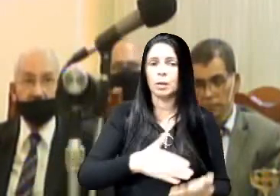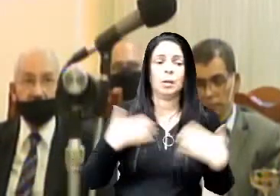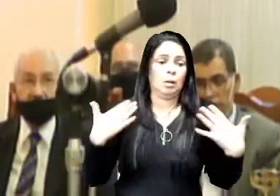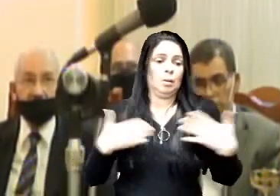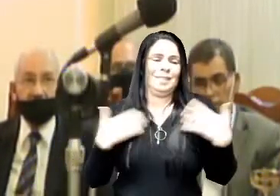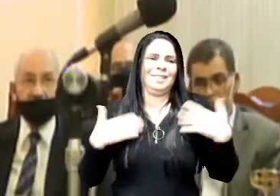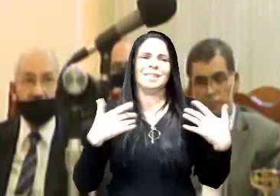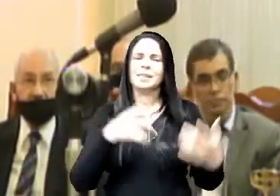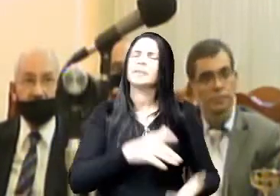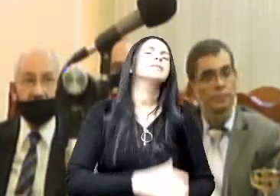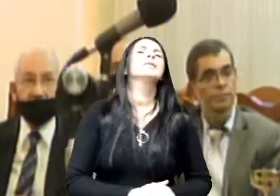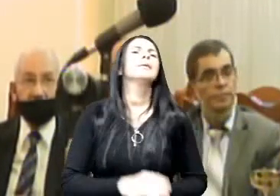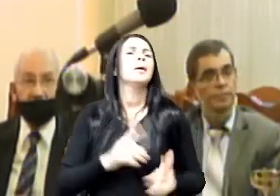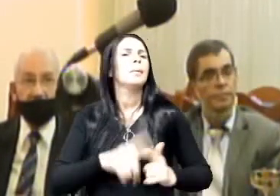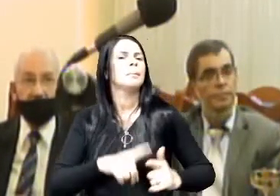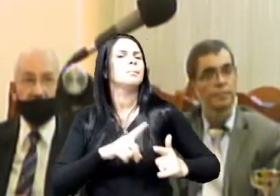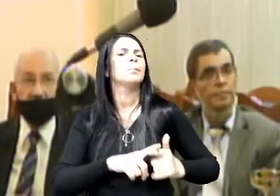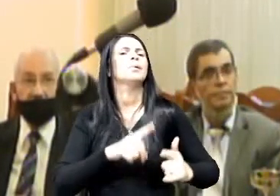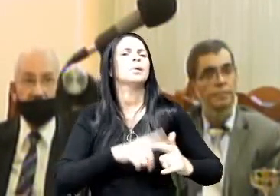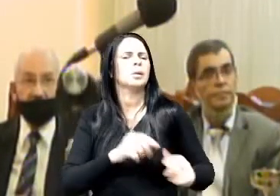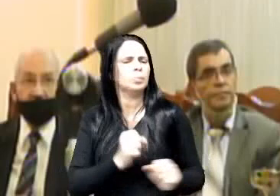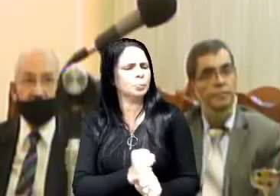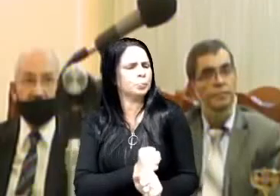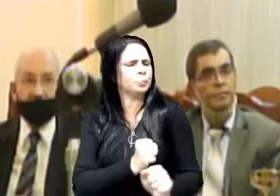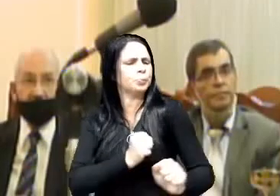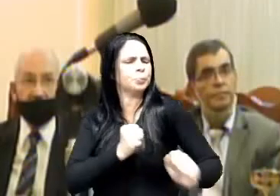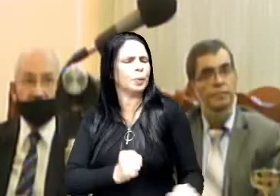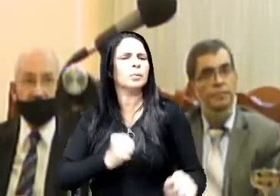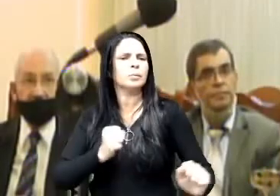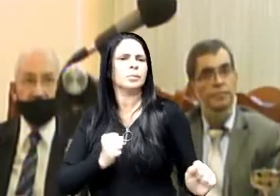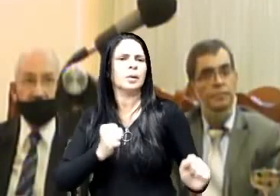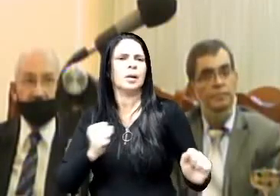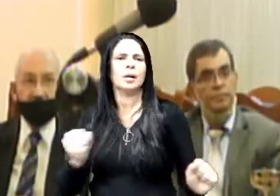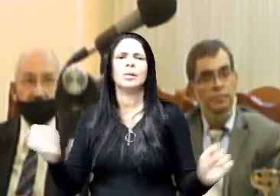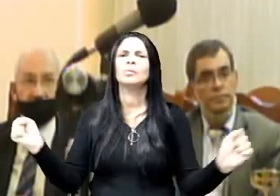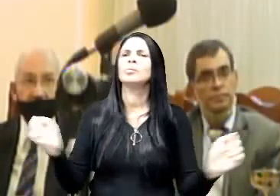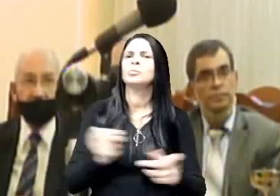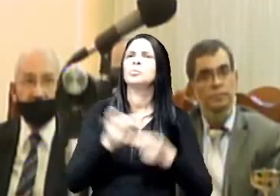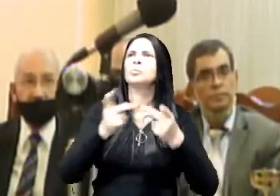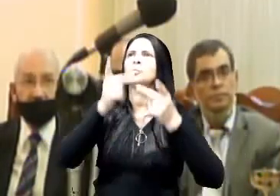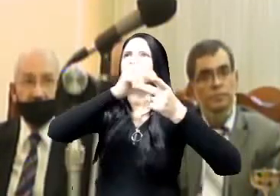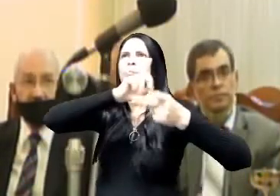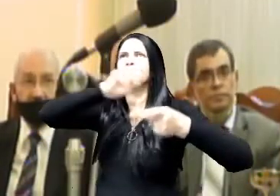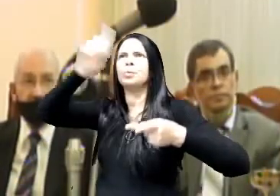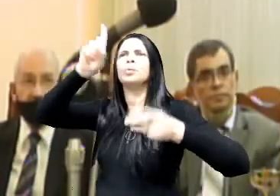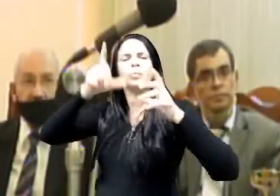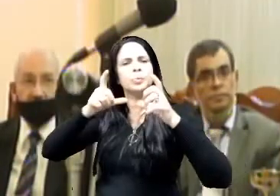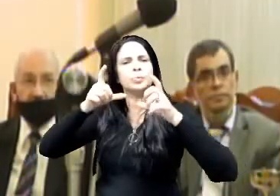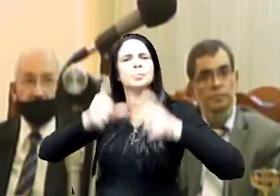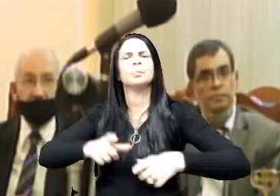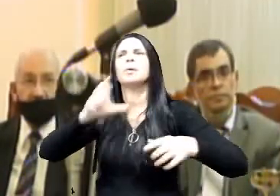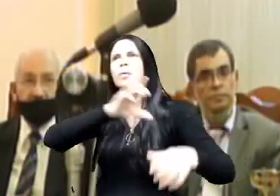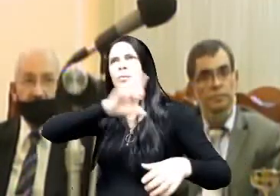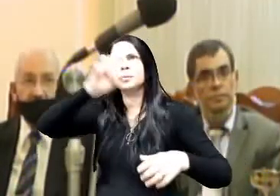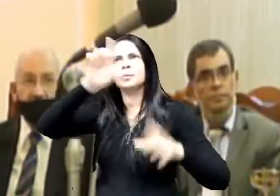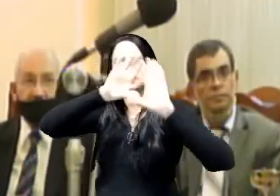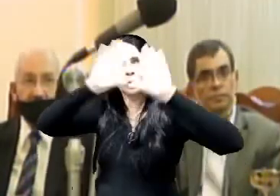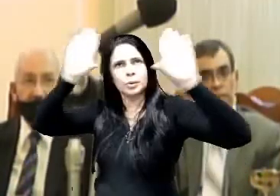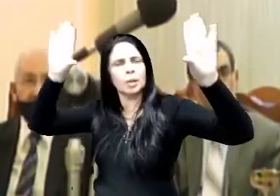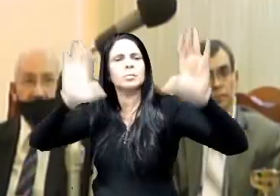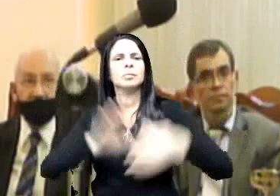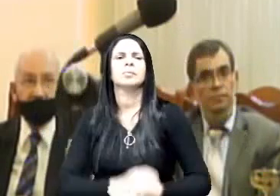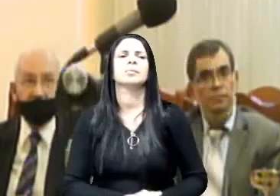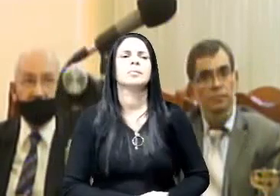alegrai-vos, porque é grande o vosso galardão nos céus. Porque assim perseguiram